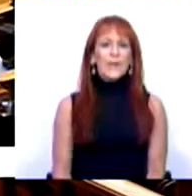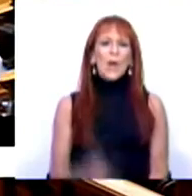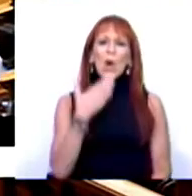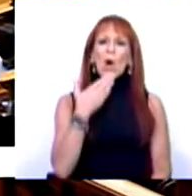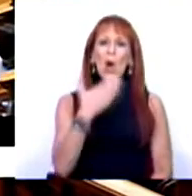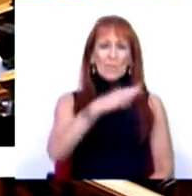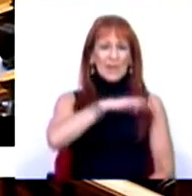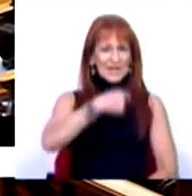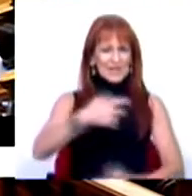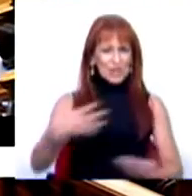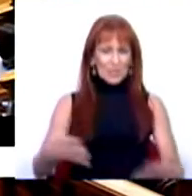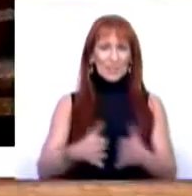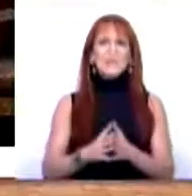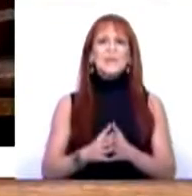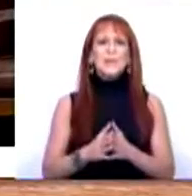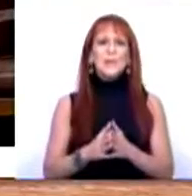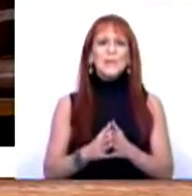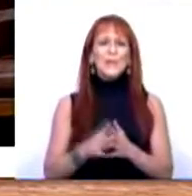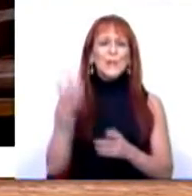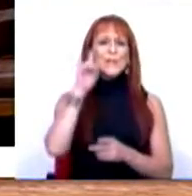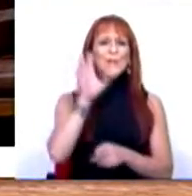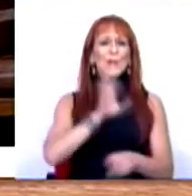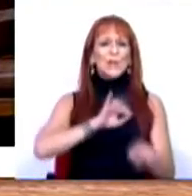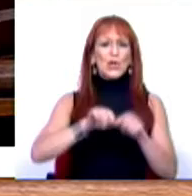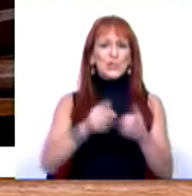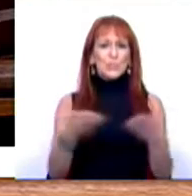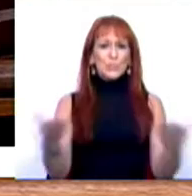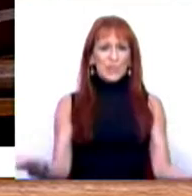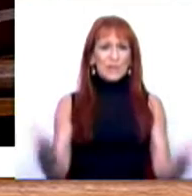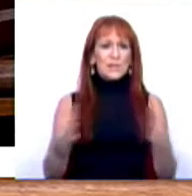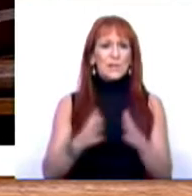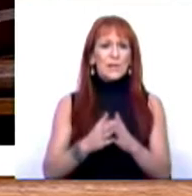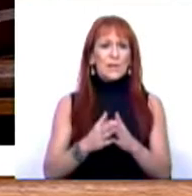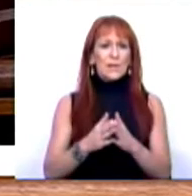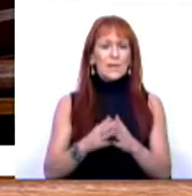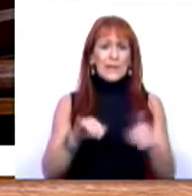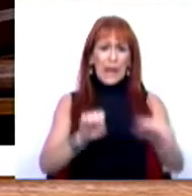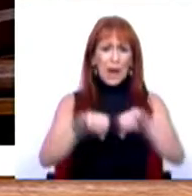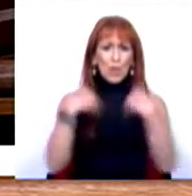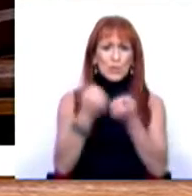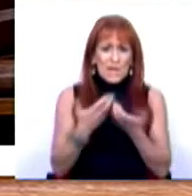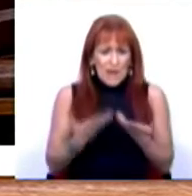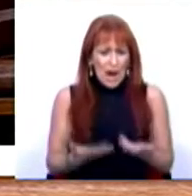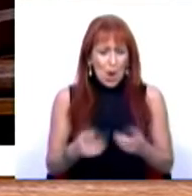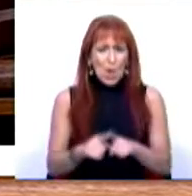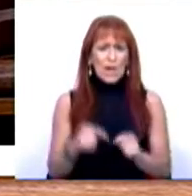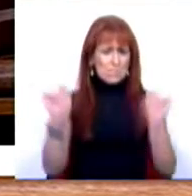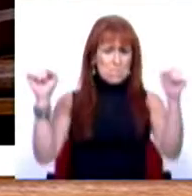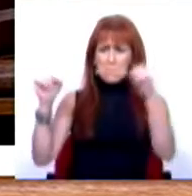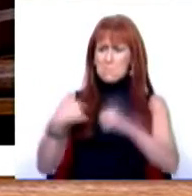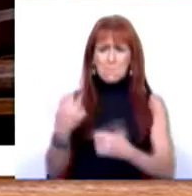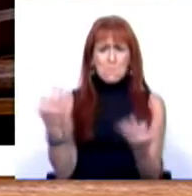Muito obrigada, Sr. Presidente, Sras. E Srs. Deputados. Nas sociedades atuais é consensual